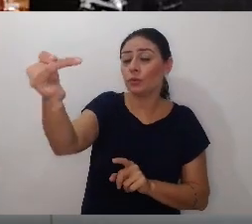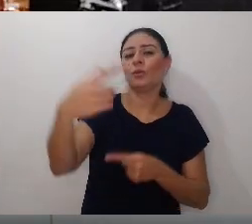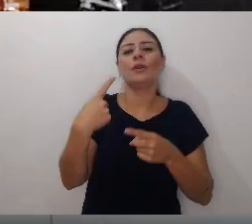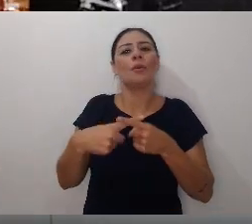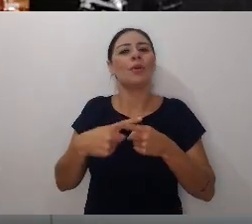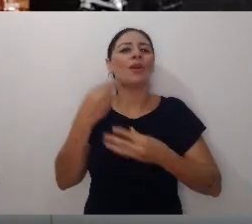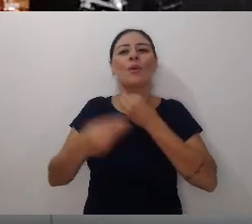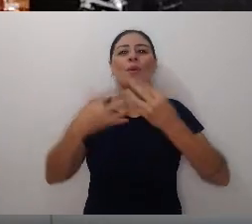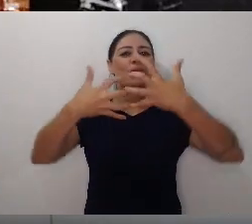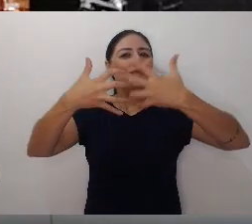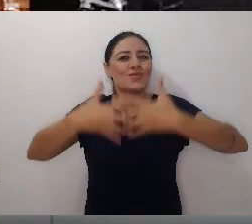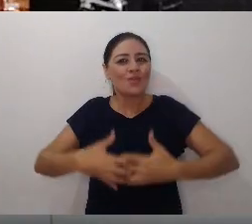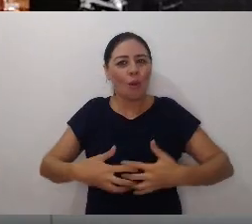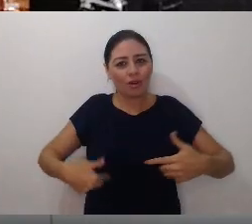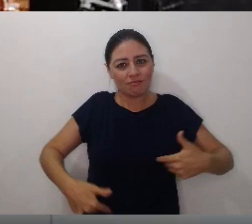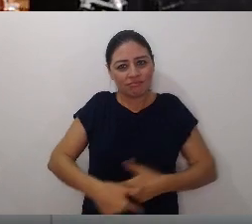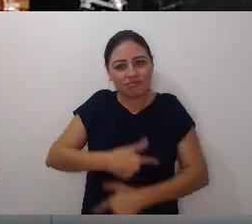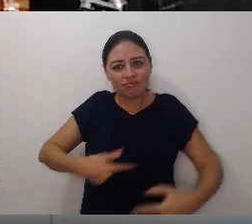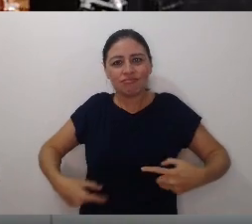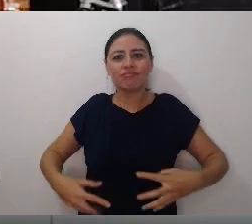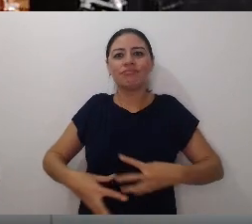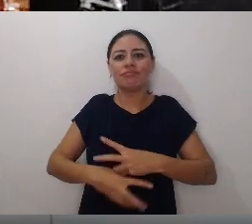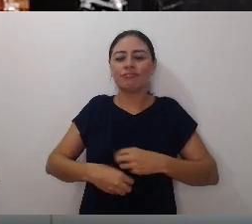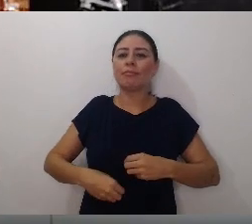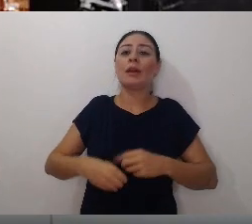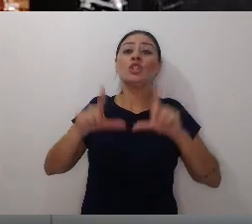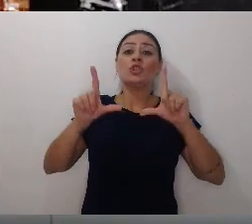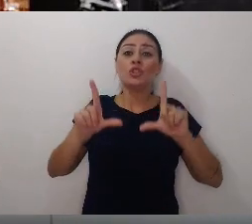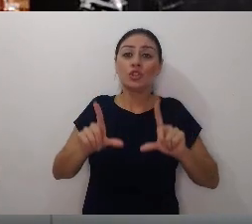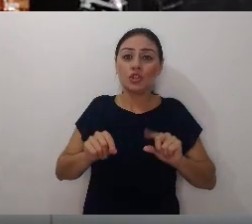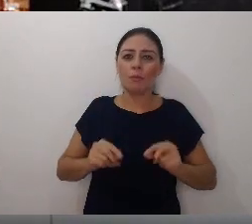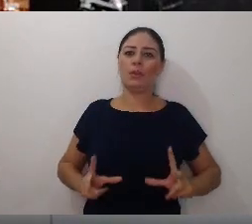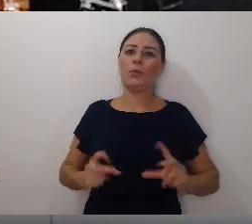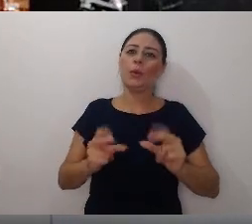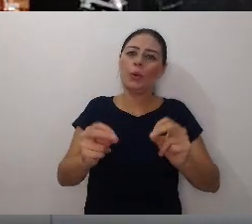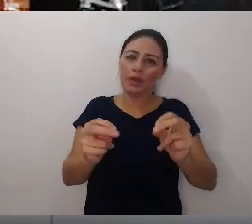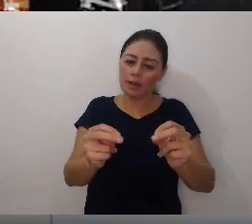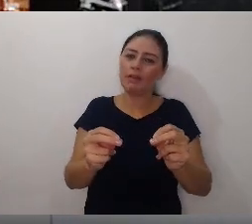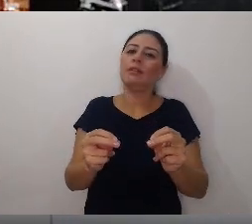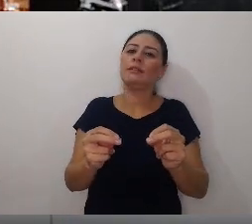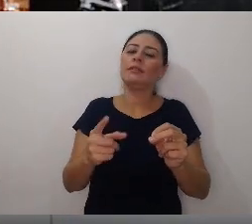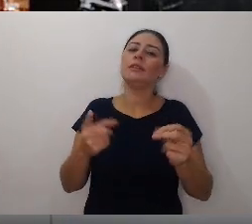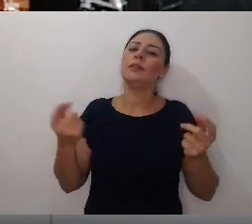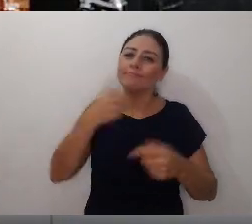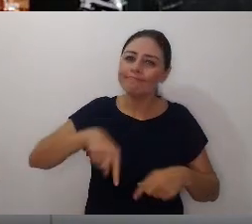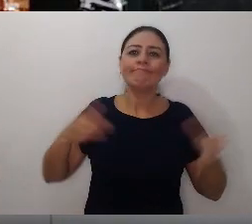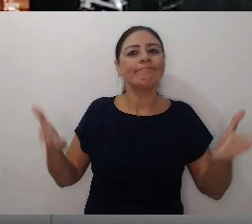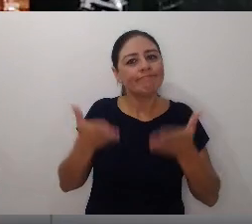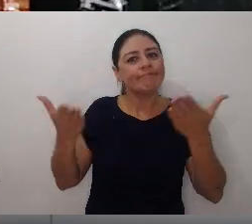evacuação, então diminui as constipações, diminui até os cânceres futuros,